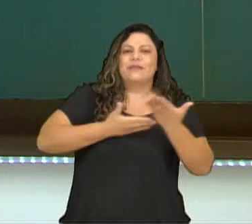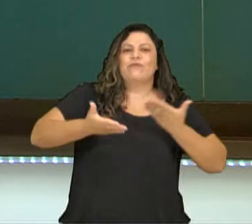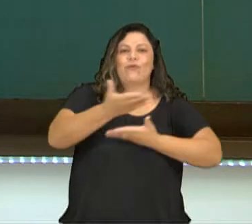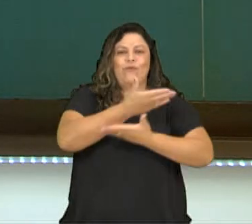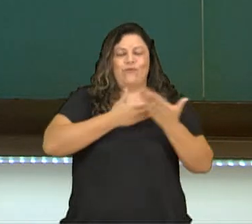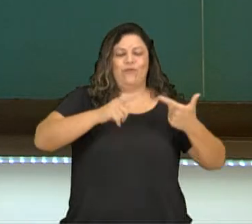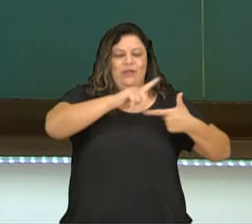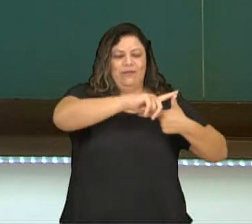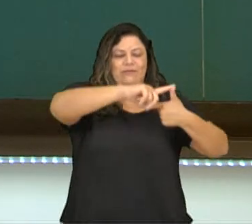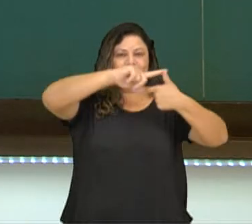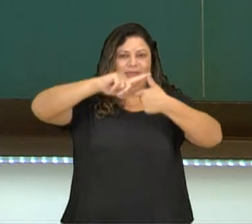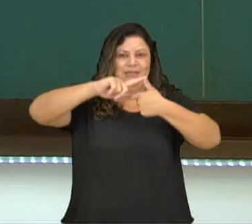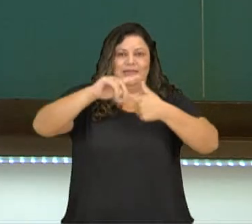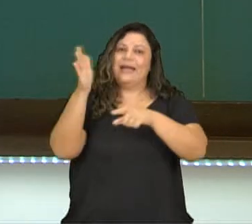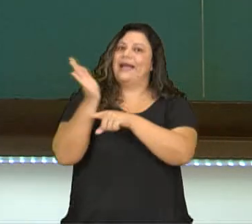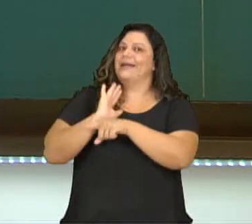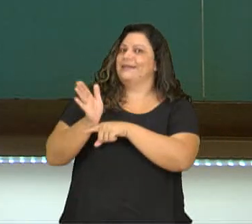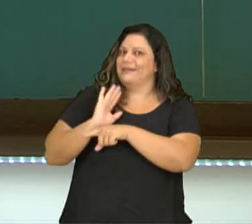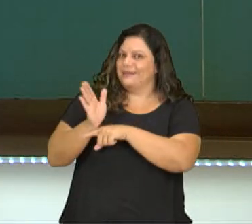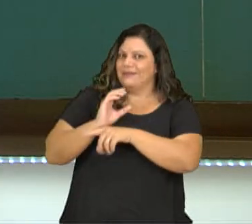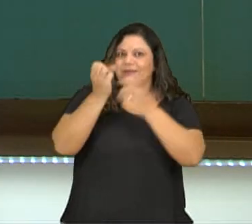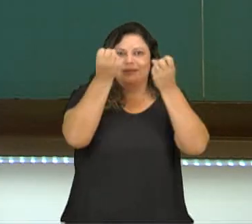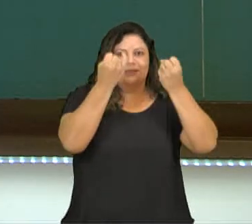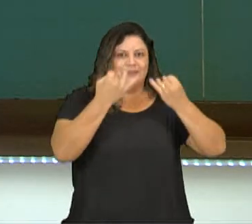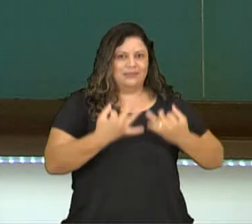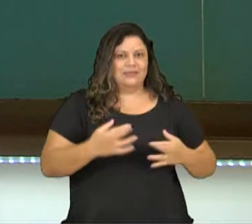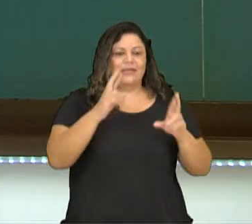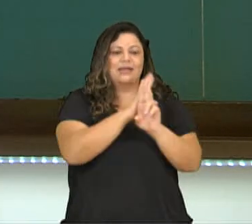aqui, neste vídeo, nós falamos sobre as